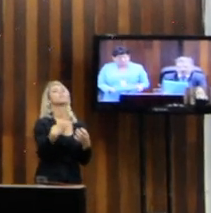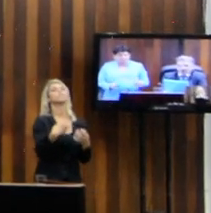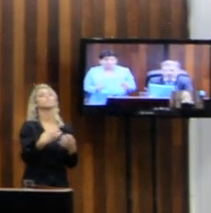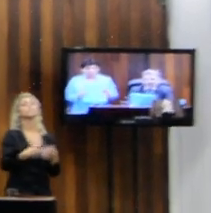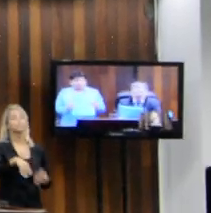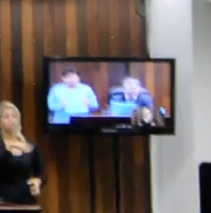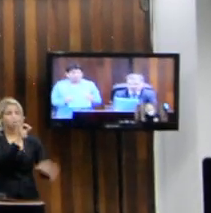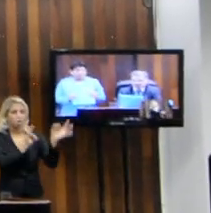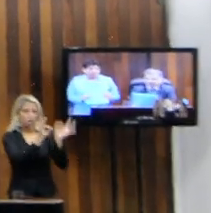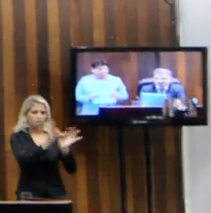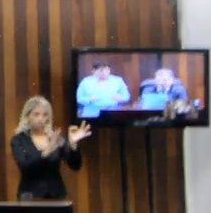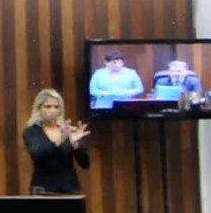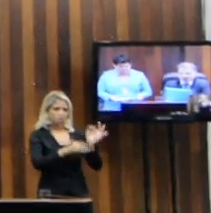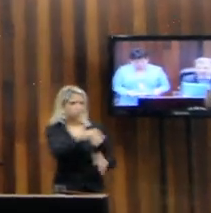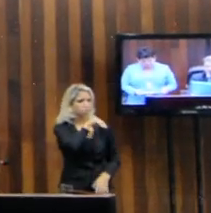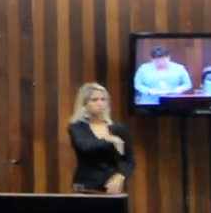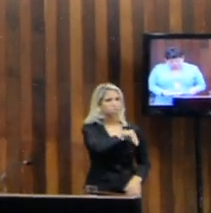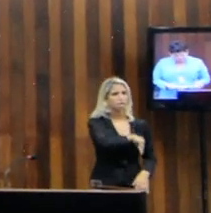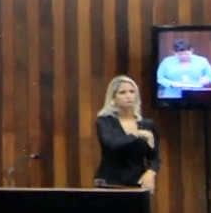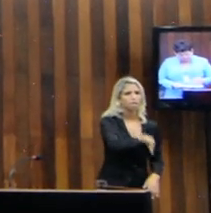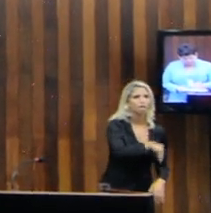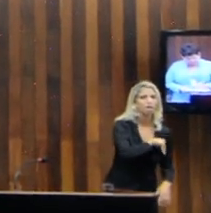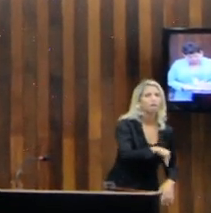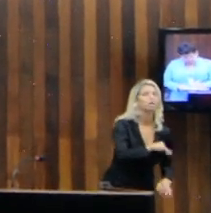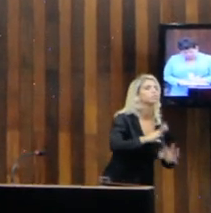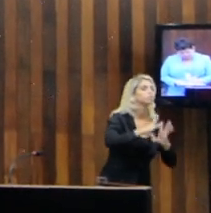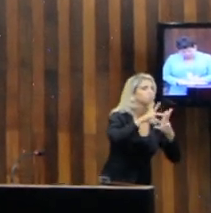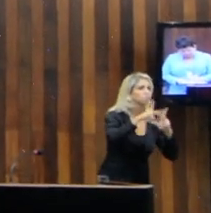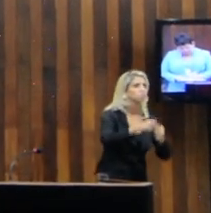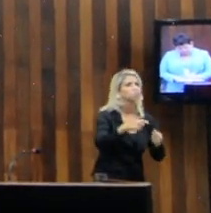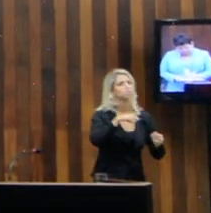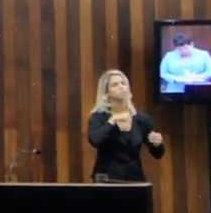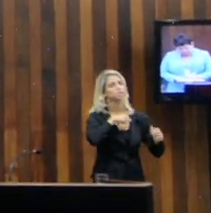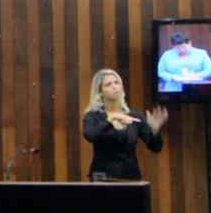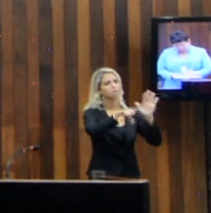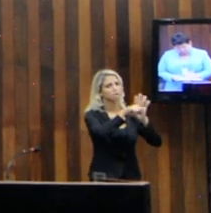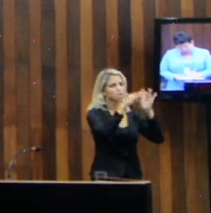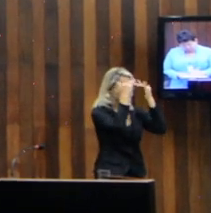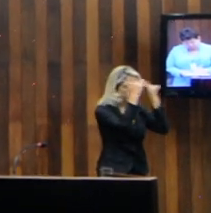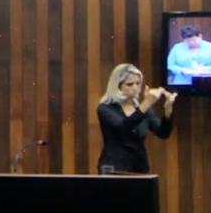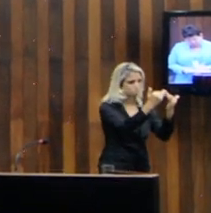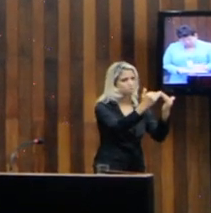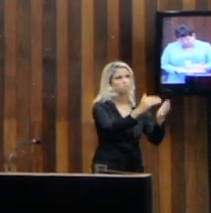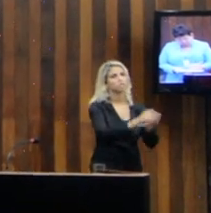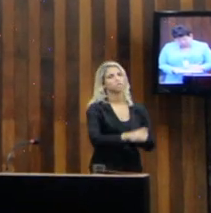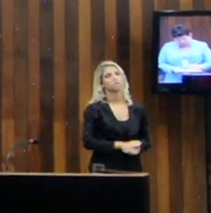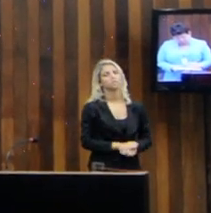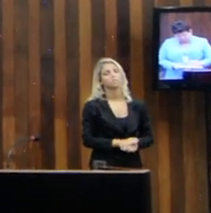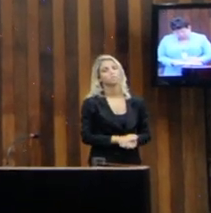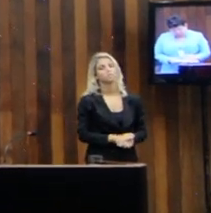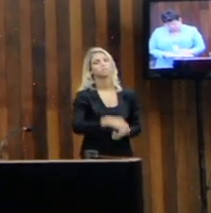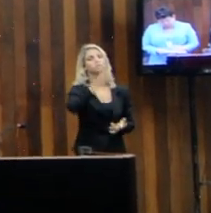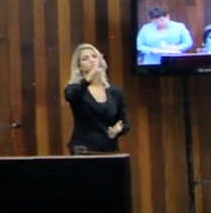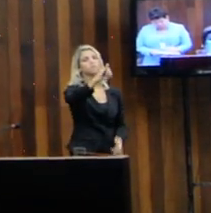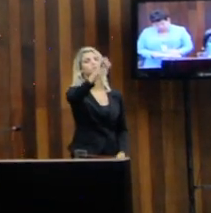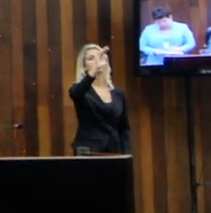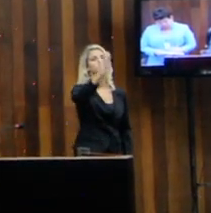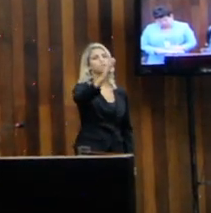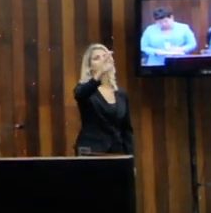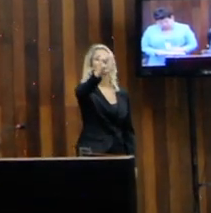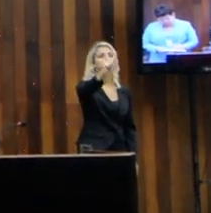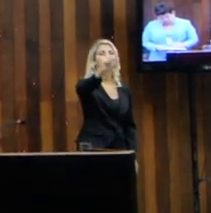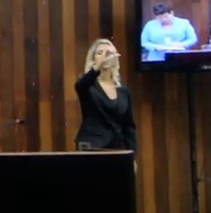carreiras e remuneração, PCCR dos servidores do quadro permanente da autarquia, Instituto de Benefícios